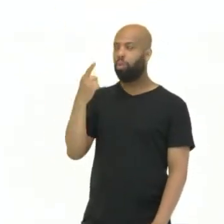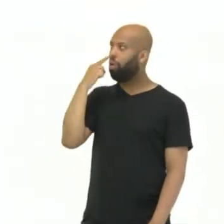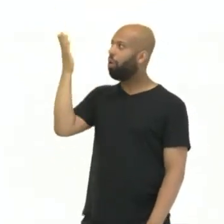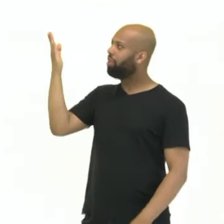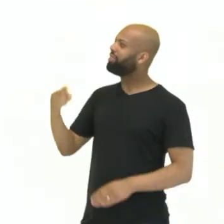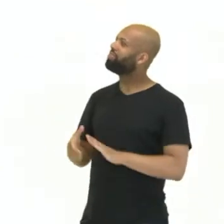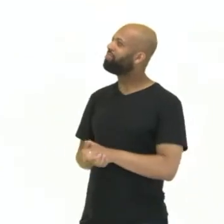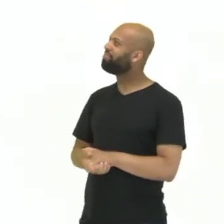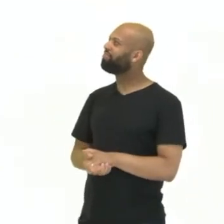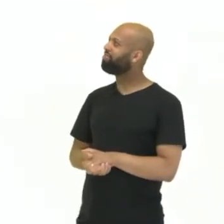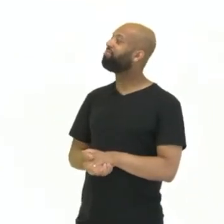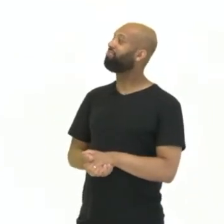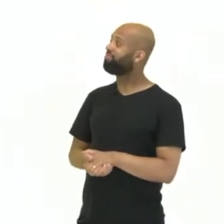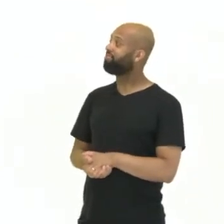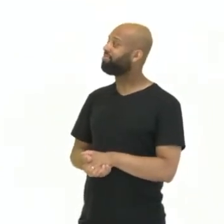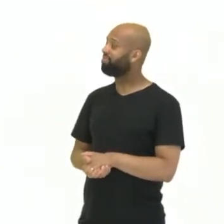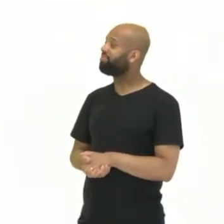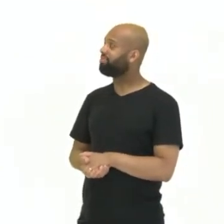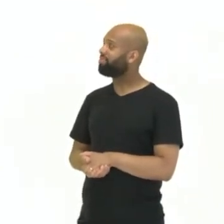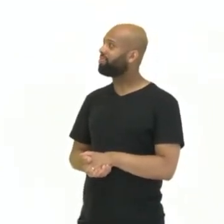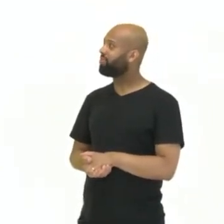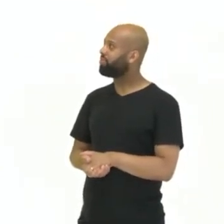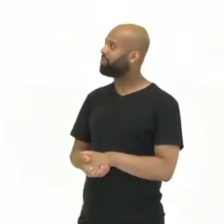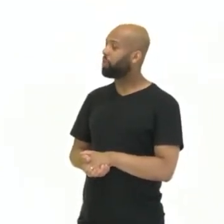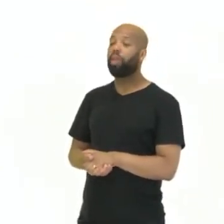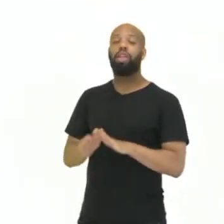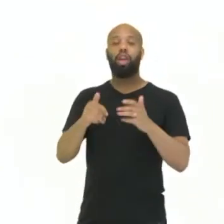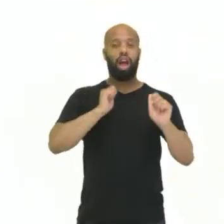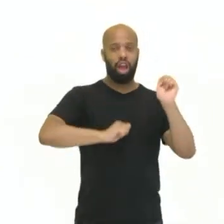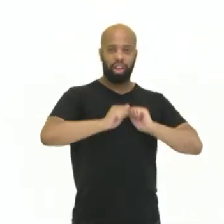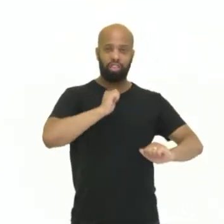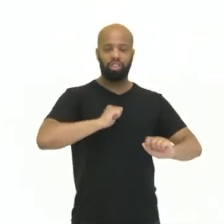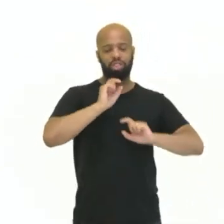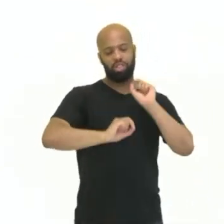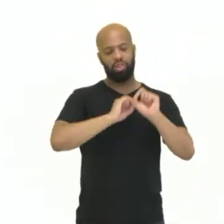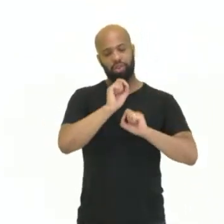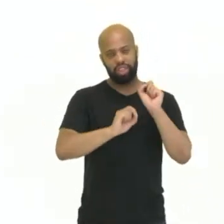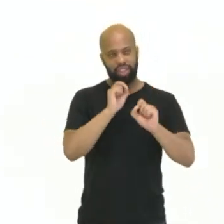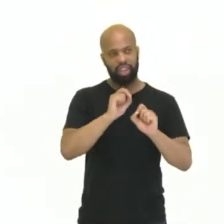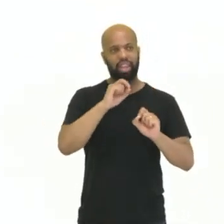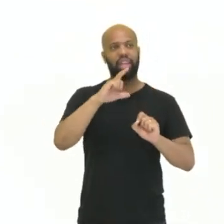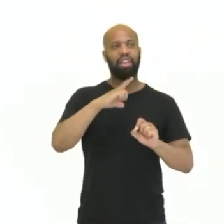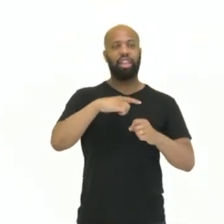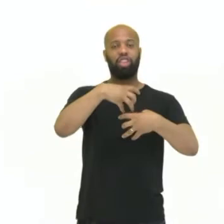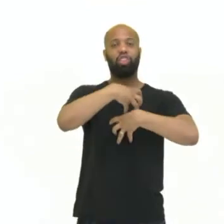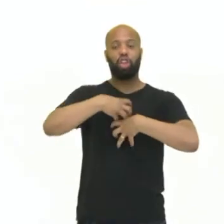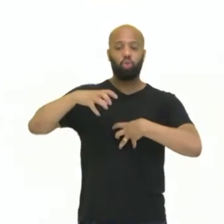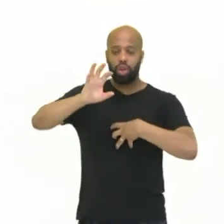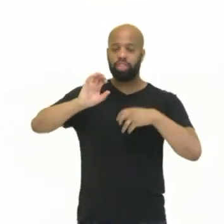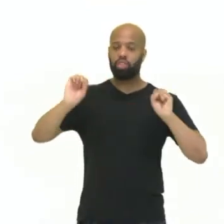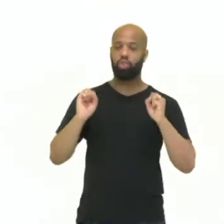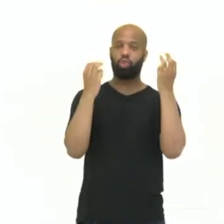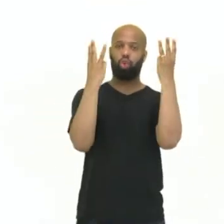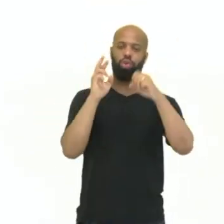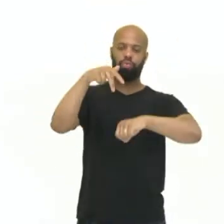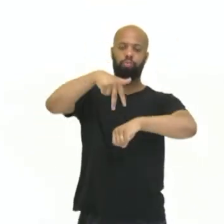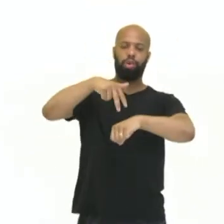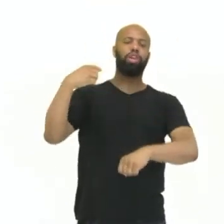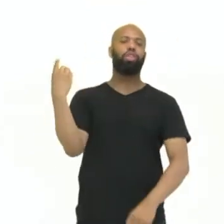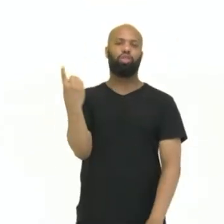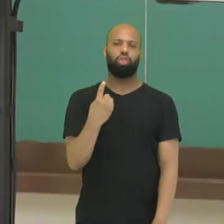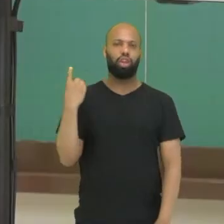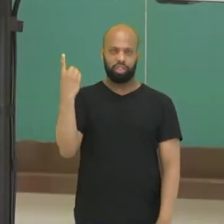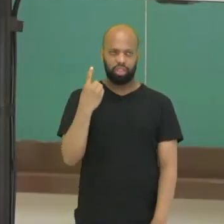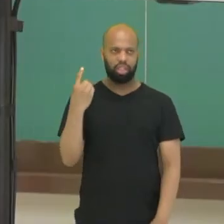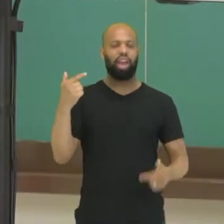Werneck, Diogo Portugal, Murilo Couto. Então, são artistas que trabalham com stand-up, né, que são artistas que